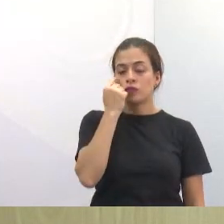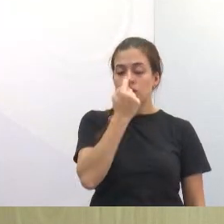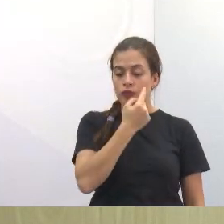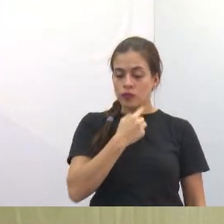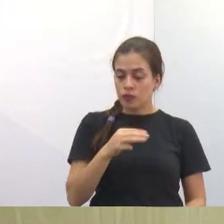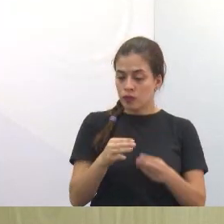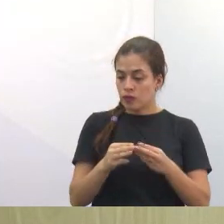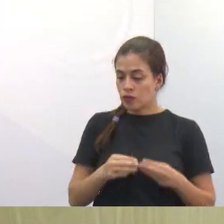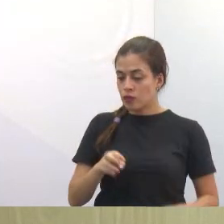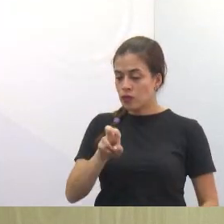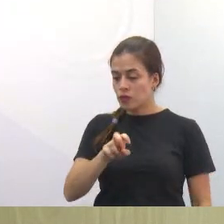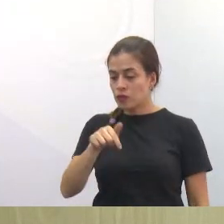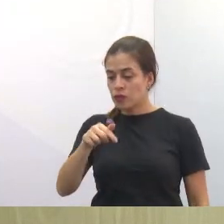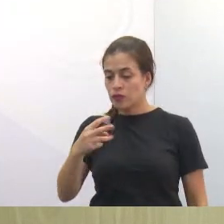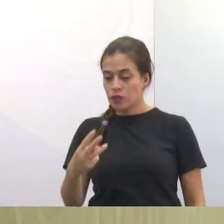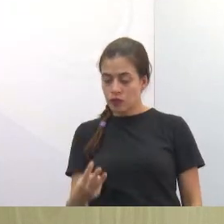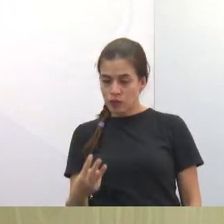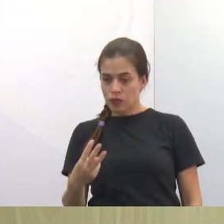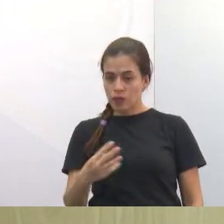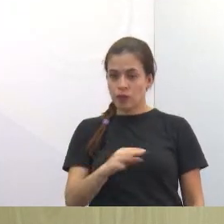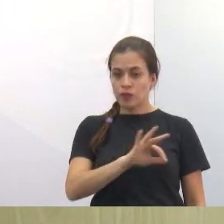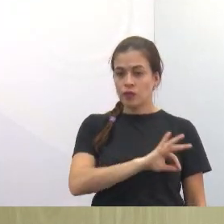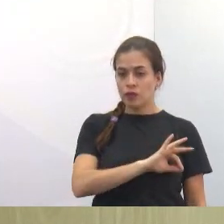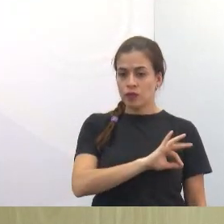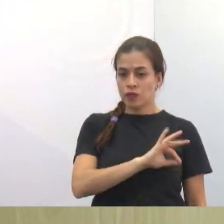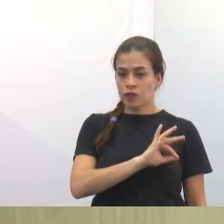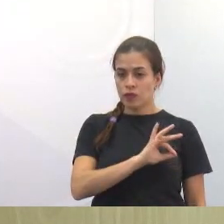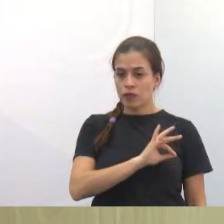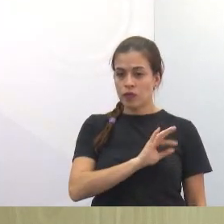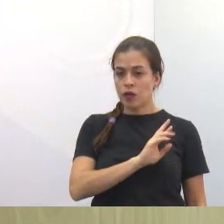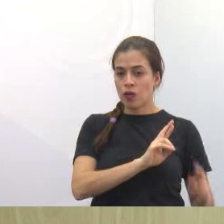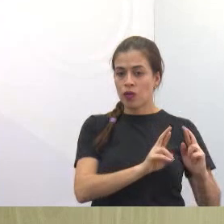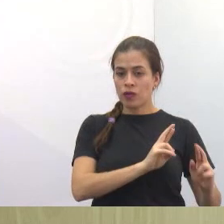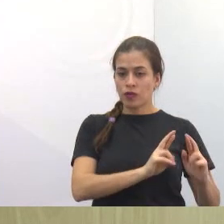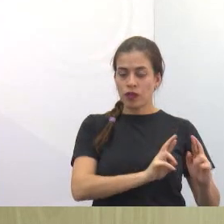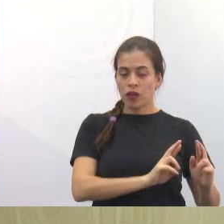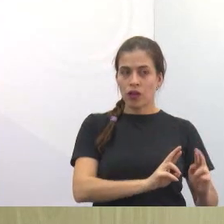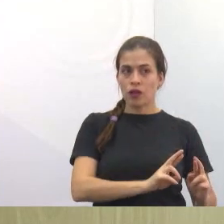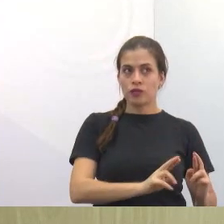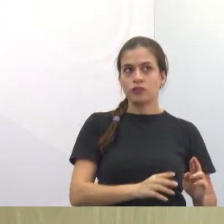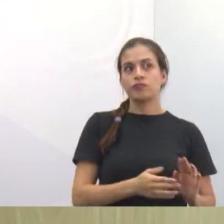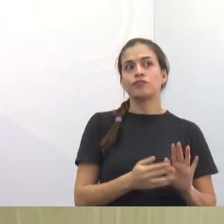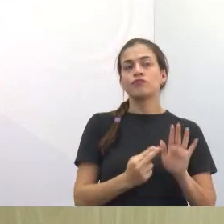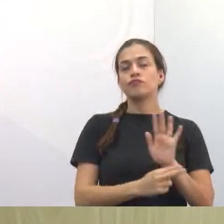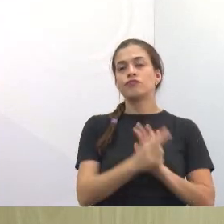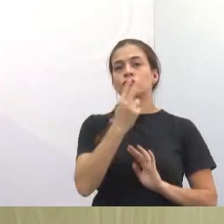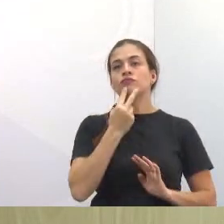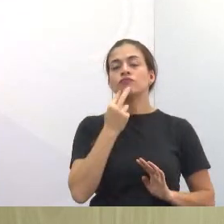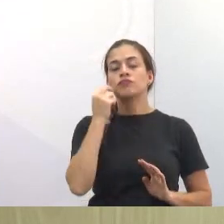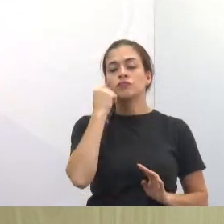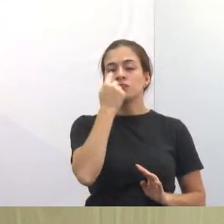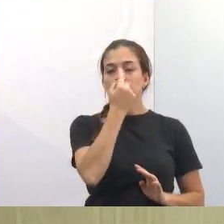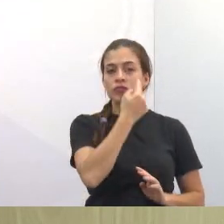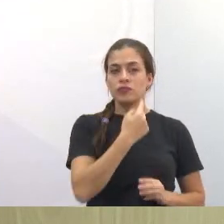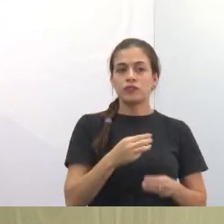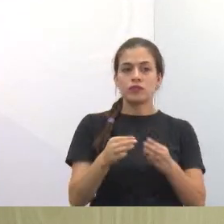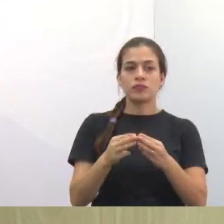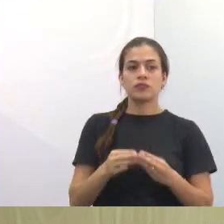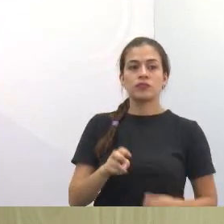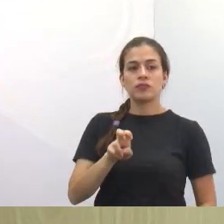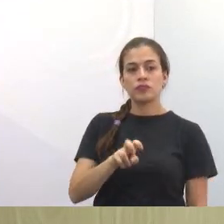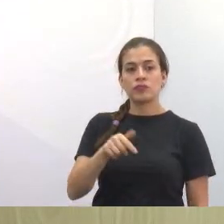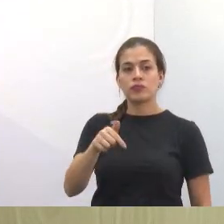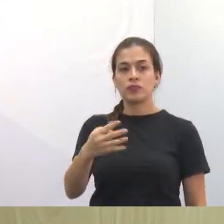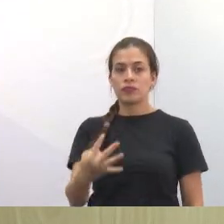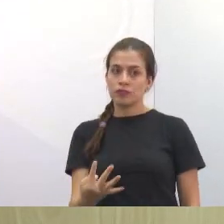transcurso do Dia do Guarda Rodoviário, celebrado em 23 de julho. Autoria Valmir do Parque Meia Lua. Moção 574. Registro de transcurso do Dia do